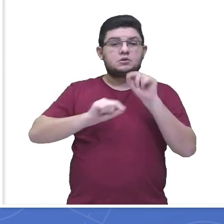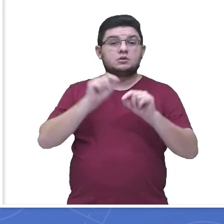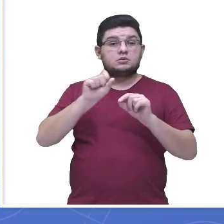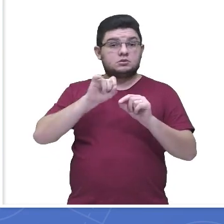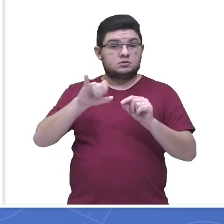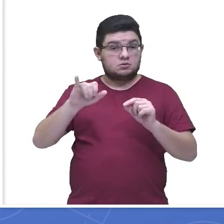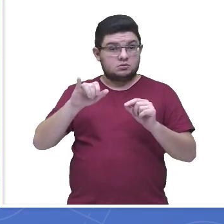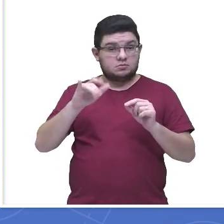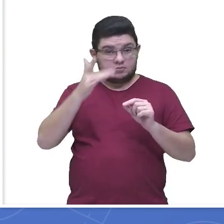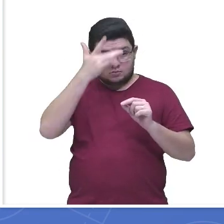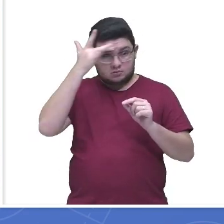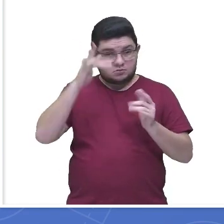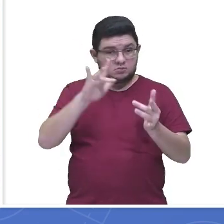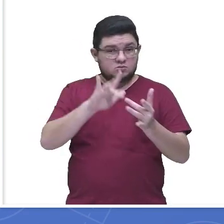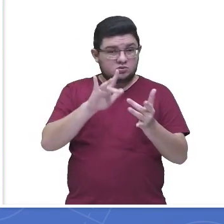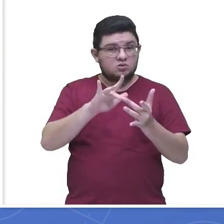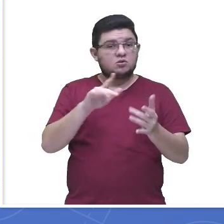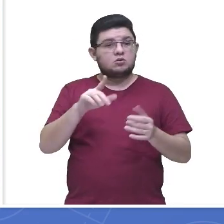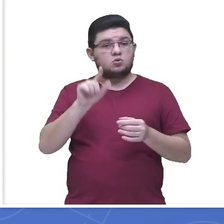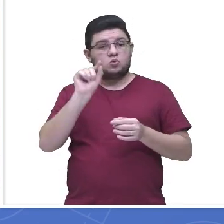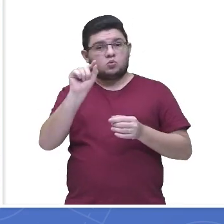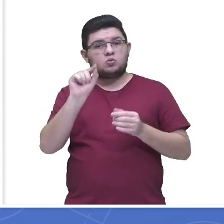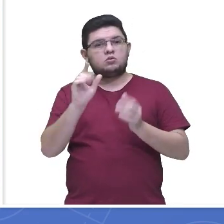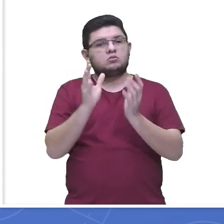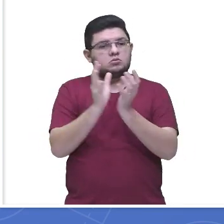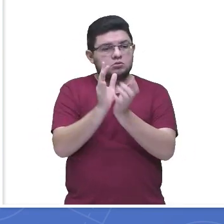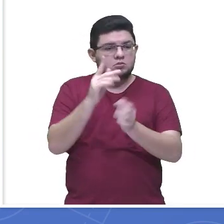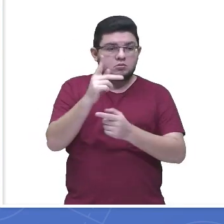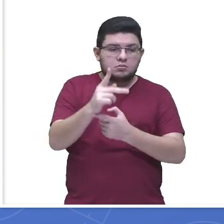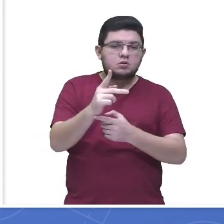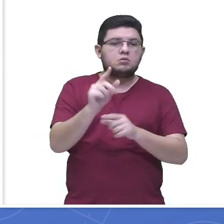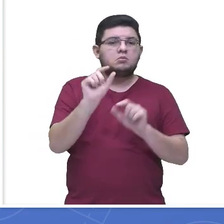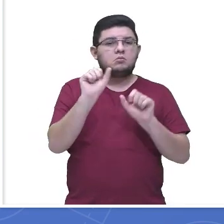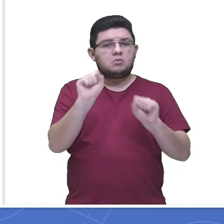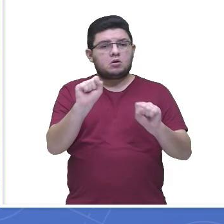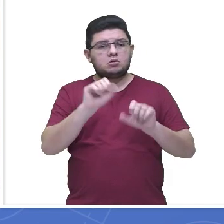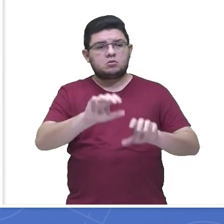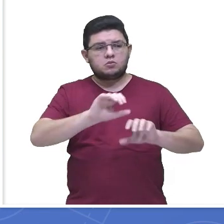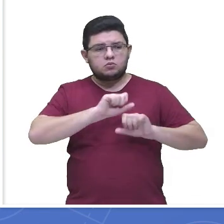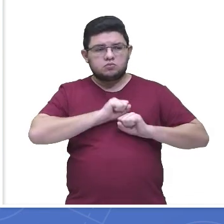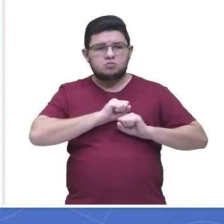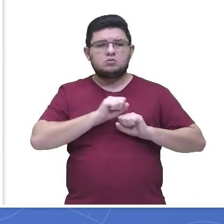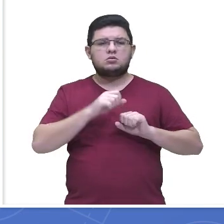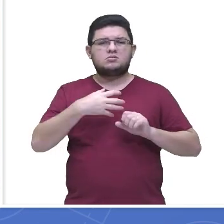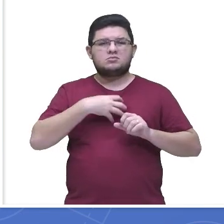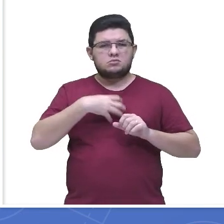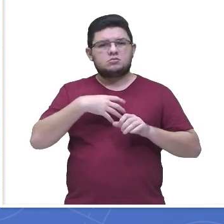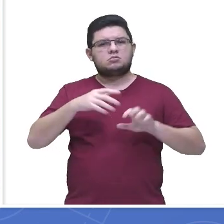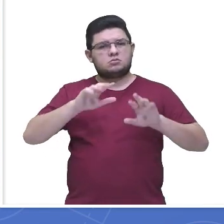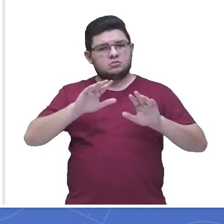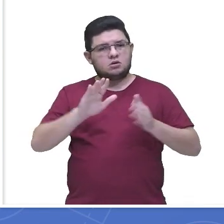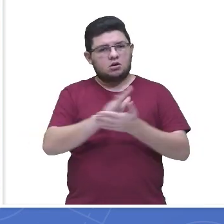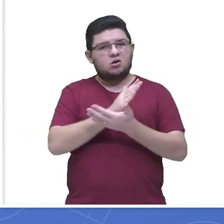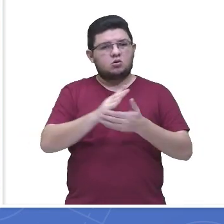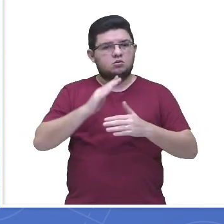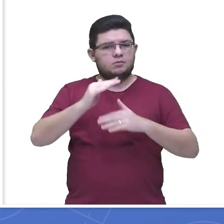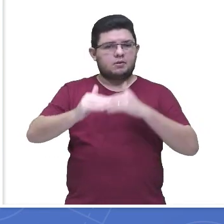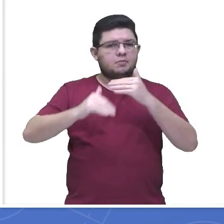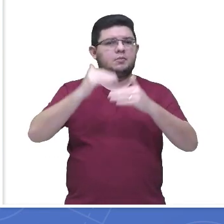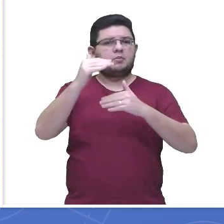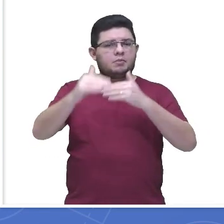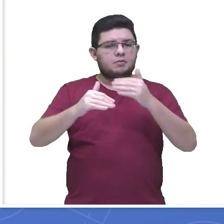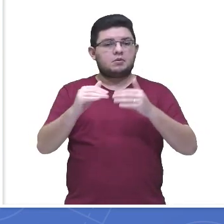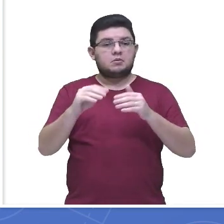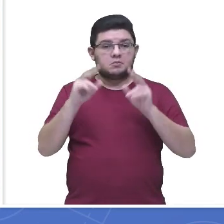com esse protozoário, ela pode desenvolver alguns sintomas. E ela apresenta ali, pode apresentar feridas,